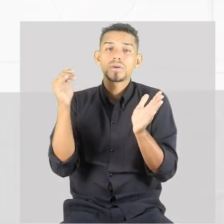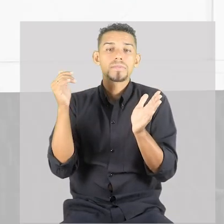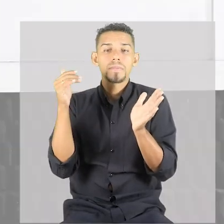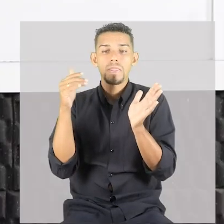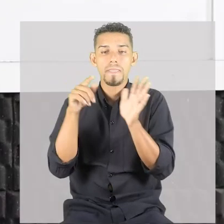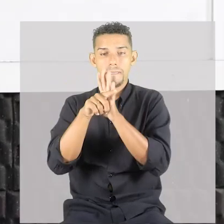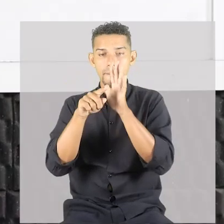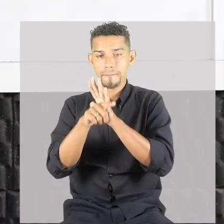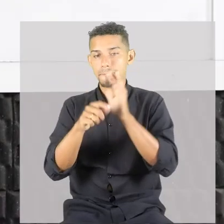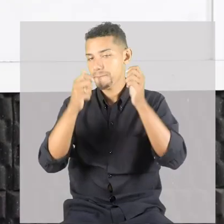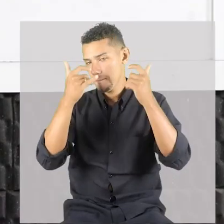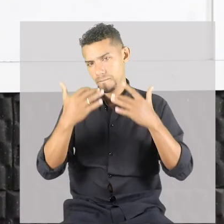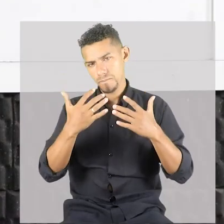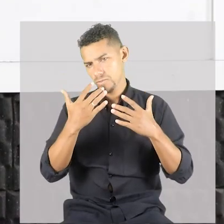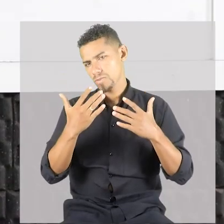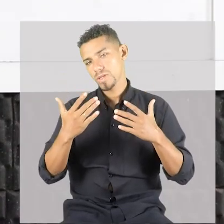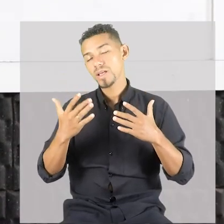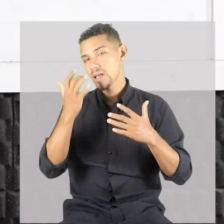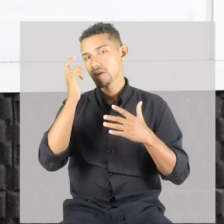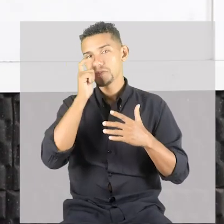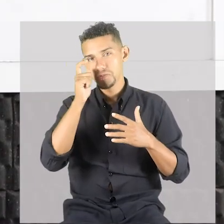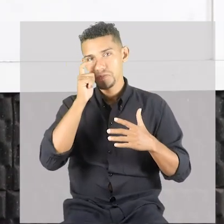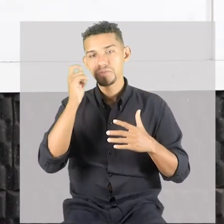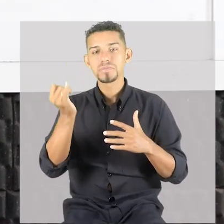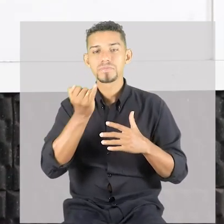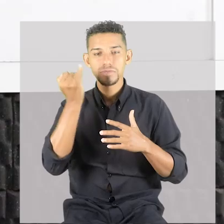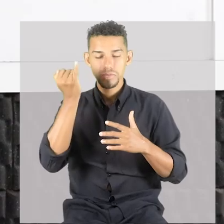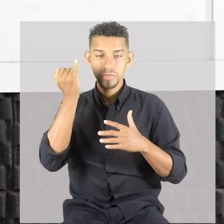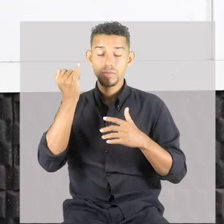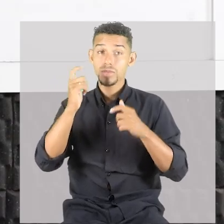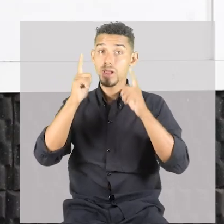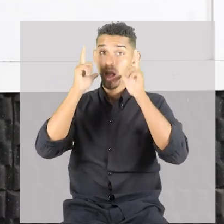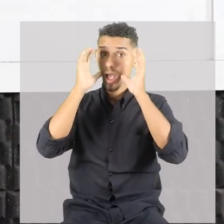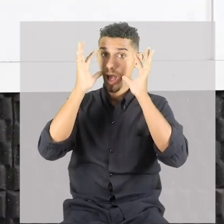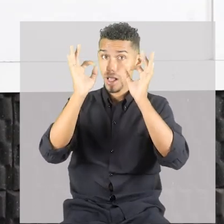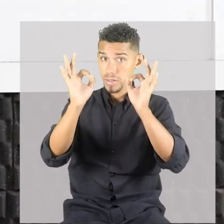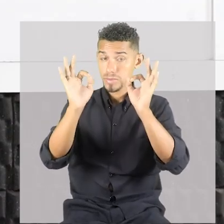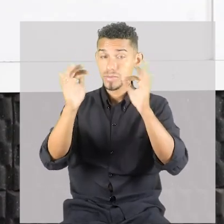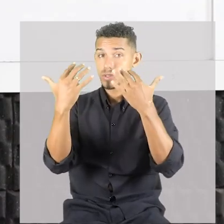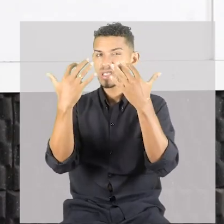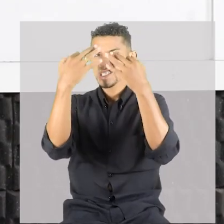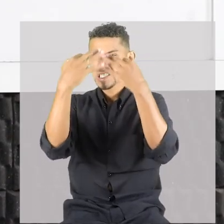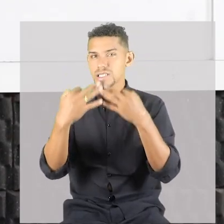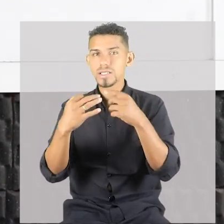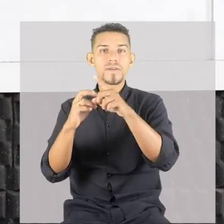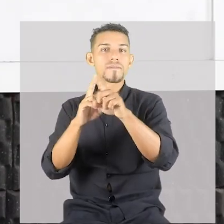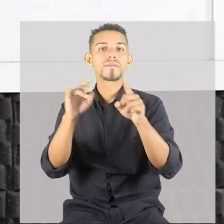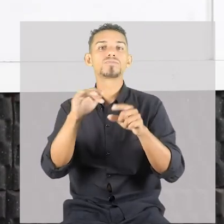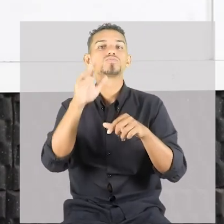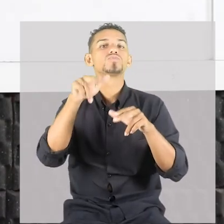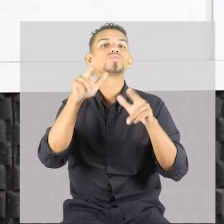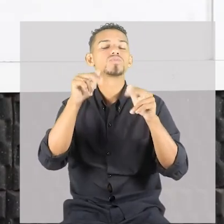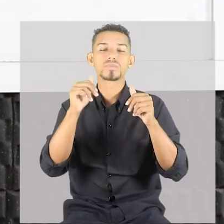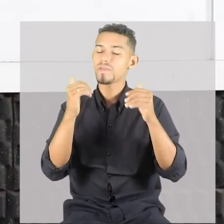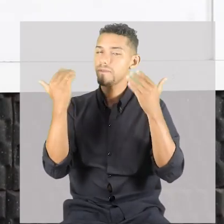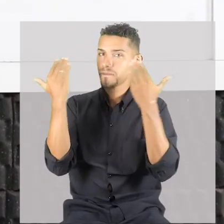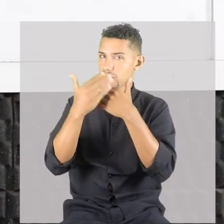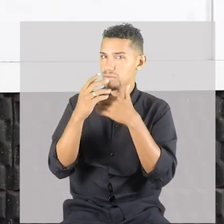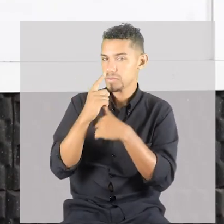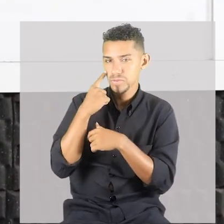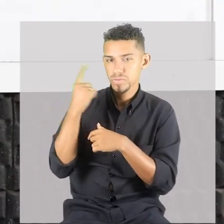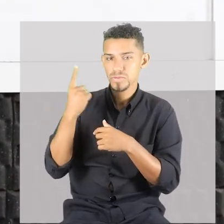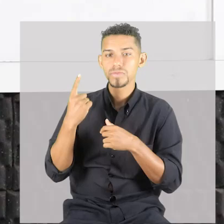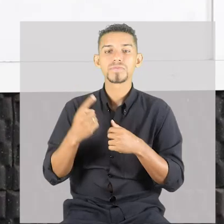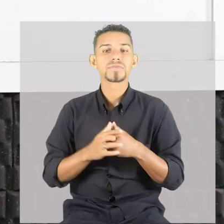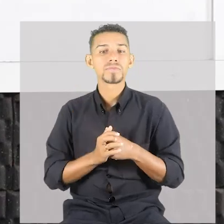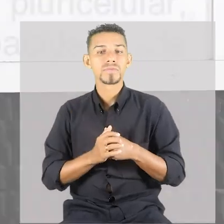fala o seguinte, gente, essa questão ela é muito interessante, tá? Presta bastante atenção, que eu tenho certeza que você nunca viu uma questão dessa